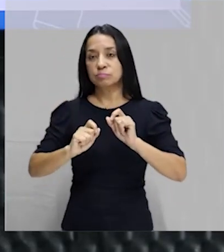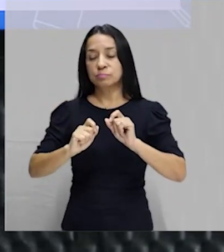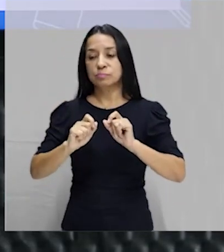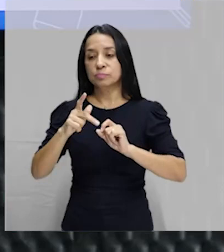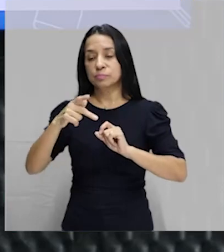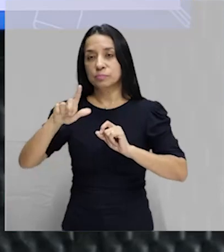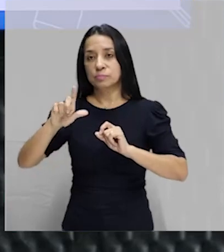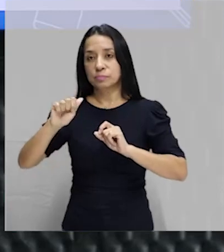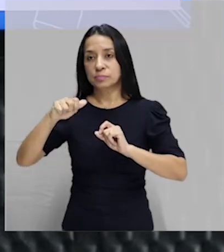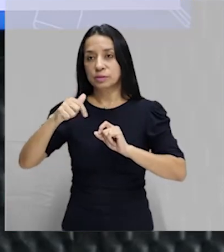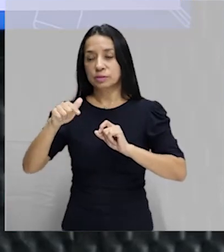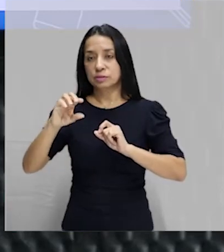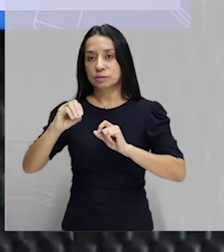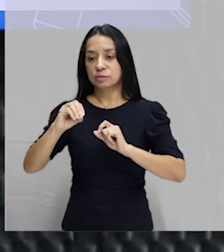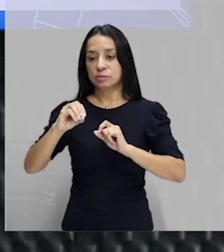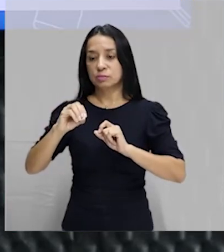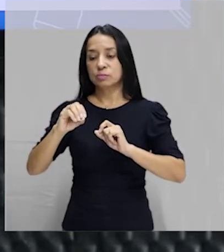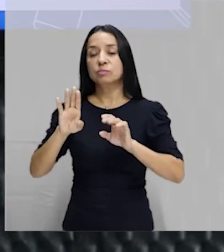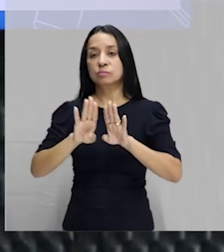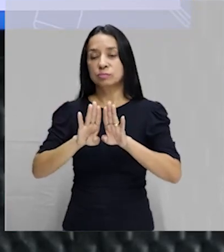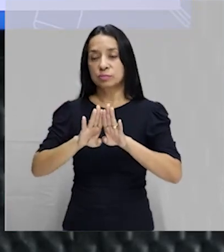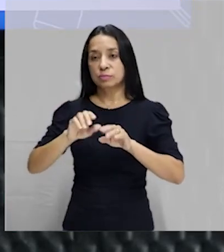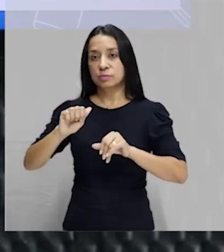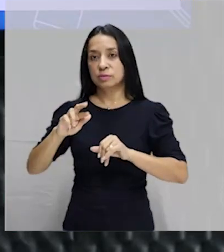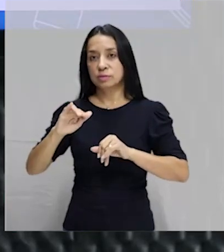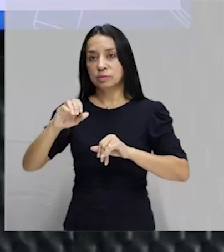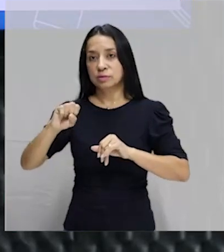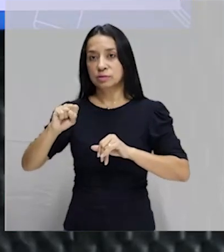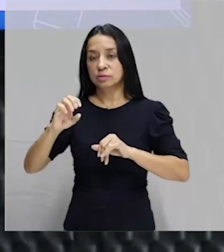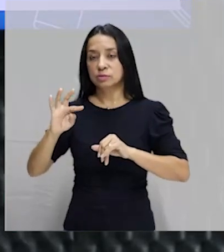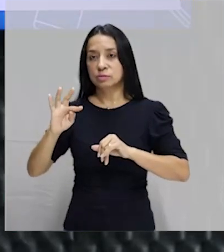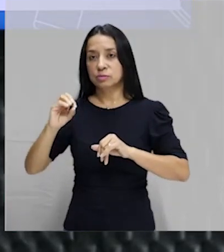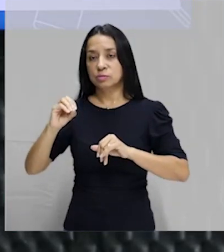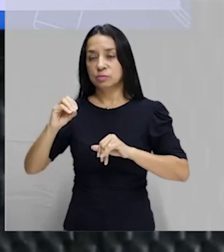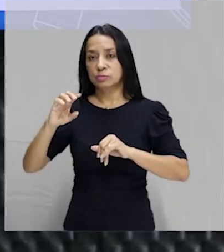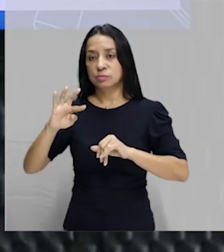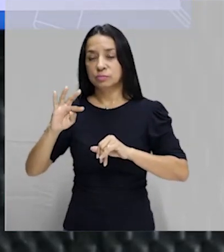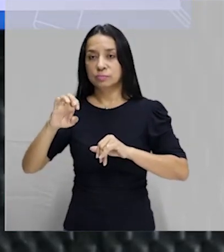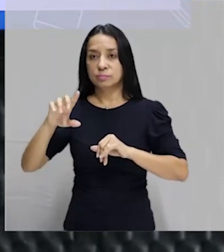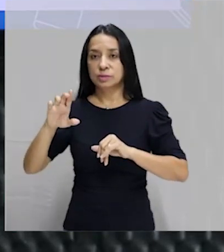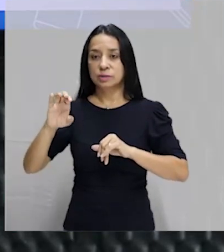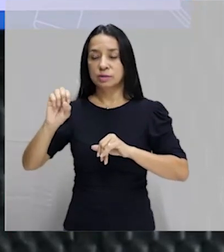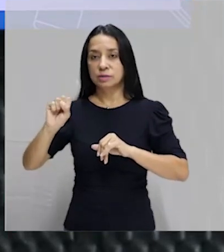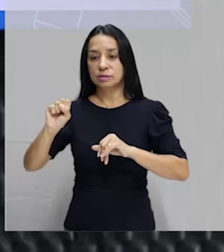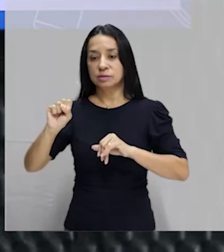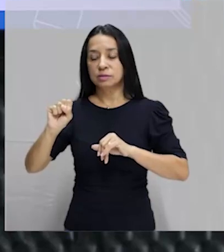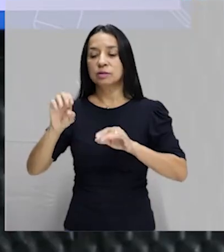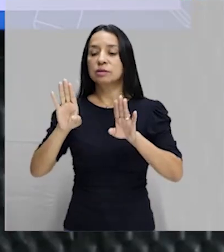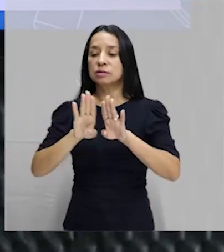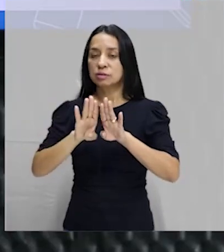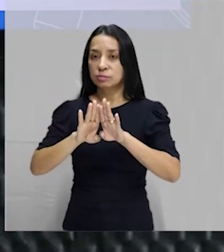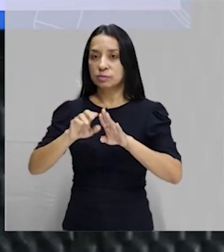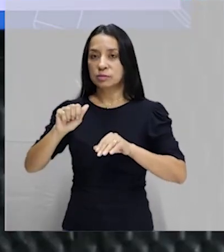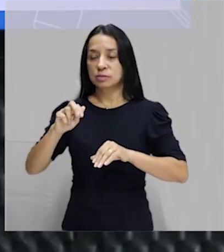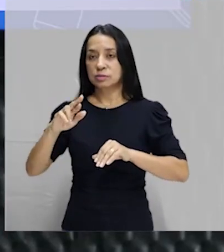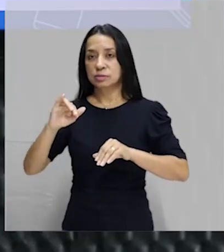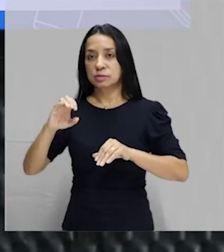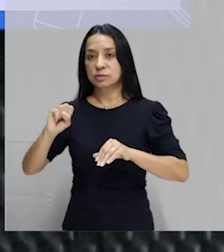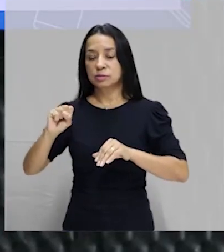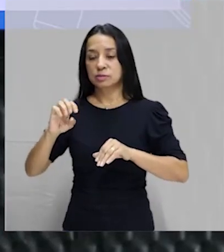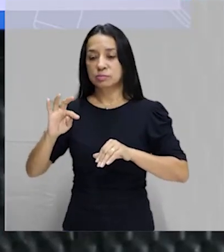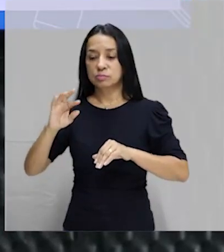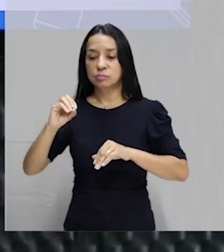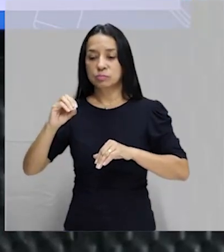a filosofia aristotélica, a filosofia socrática. Além disso, nós temos